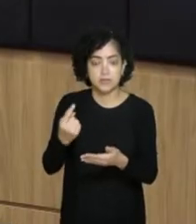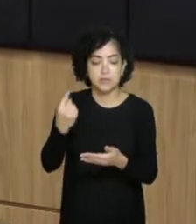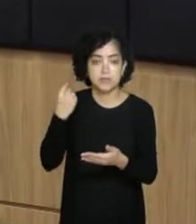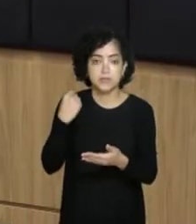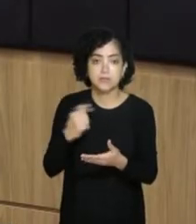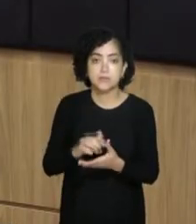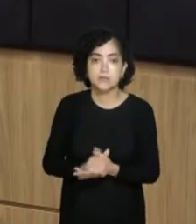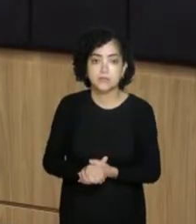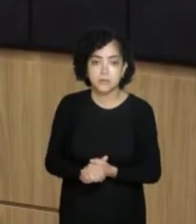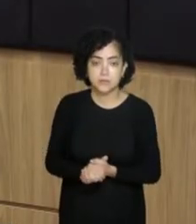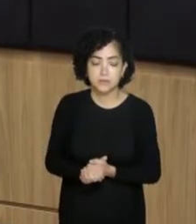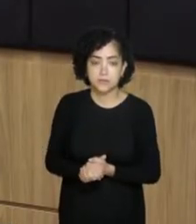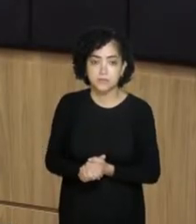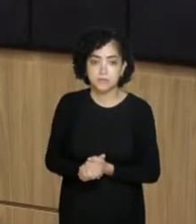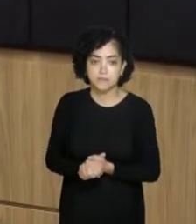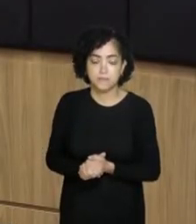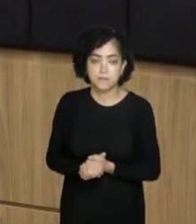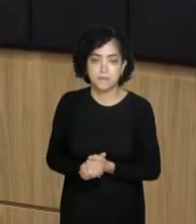últimas sessões.